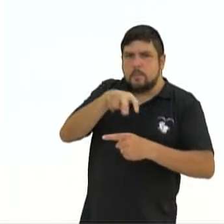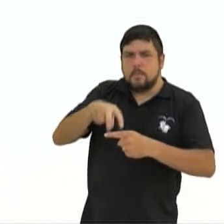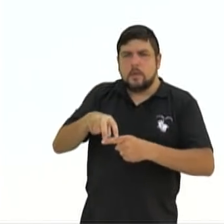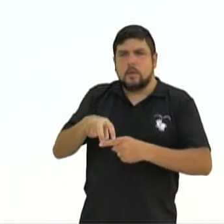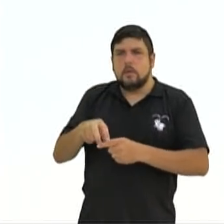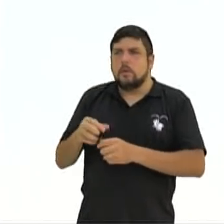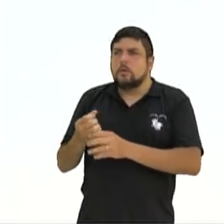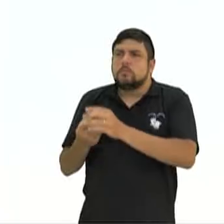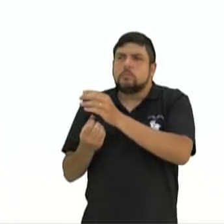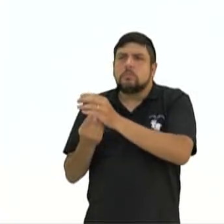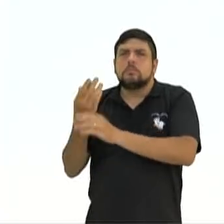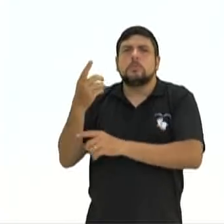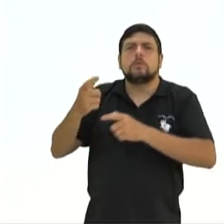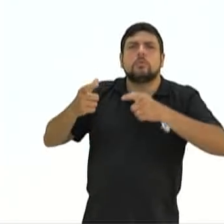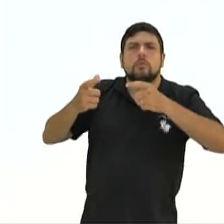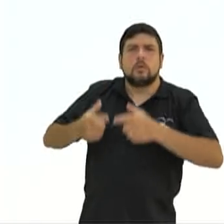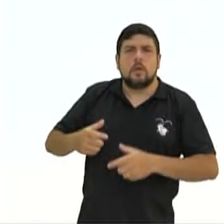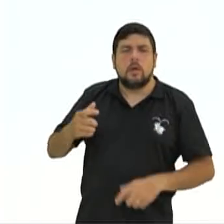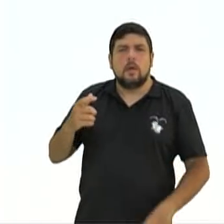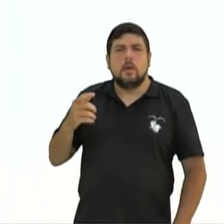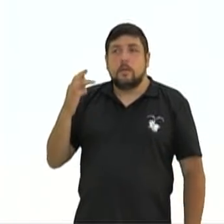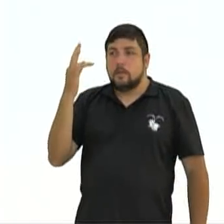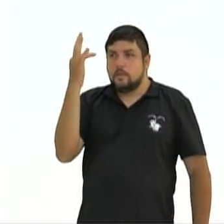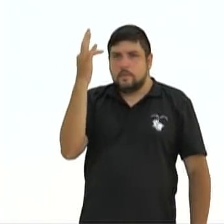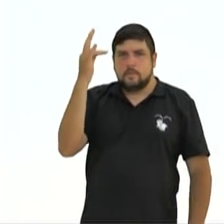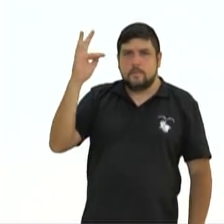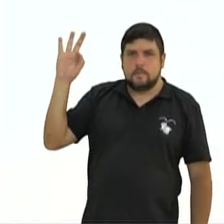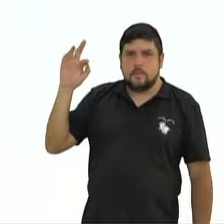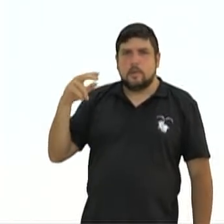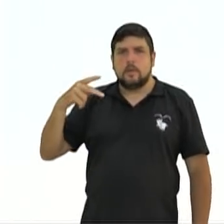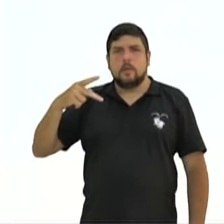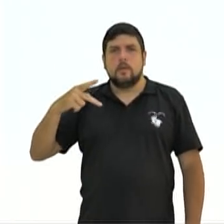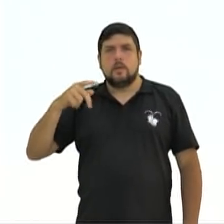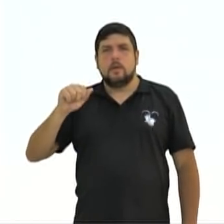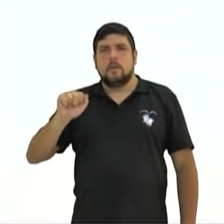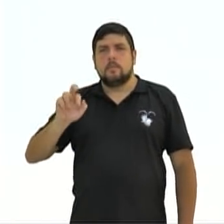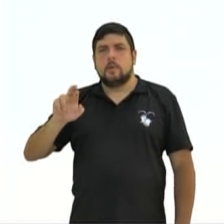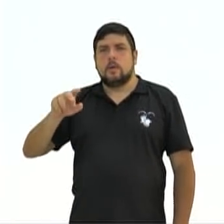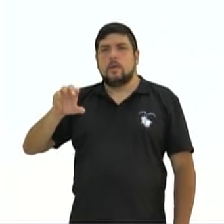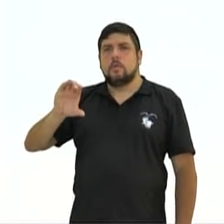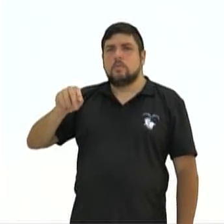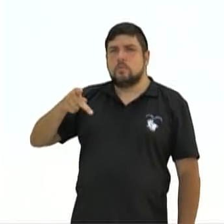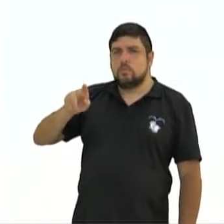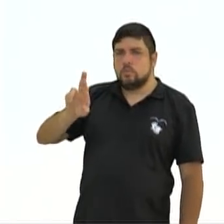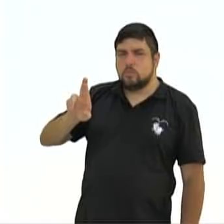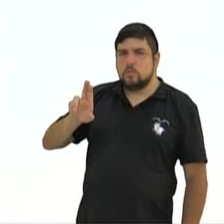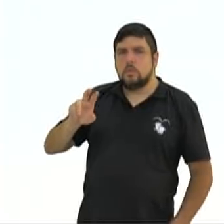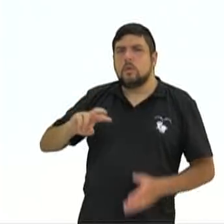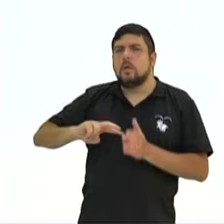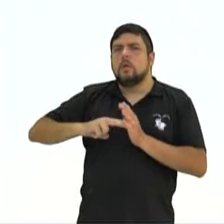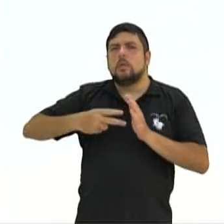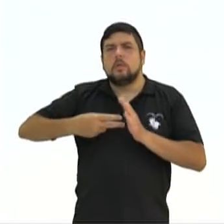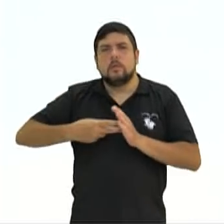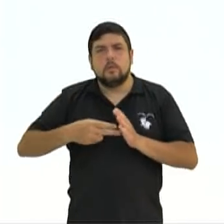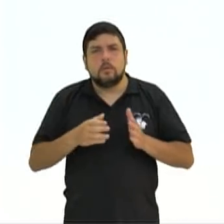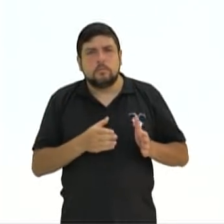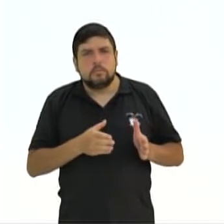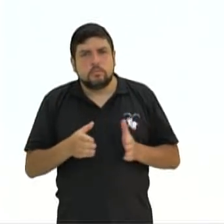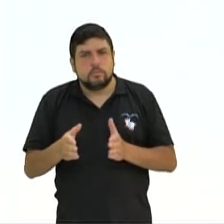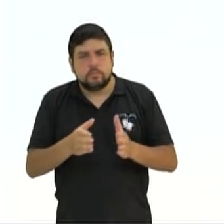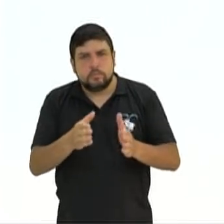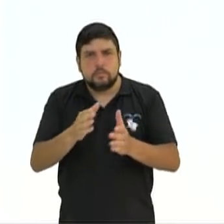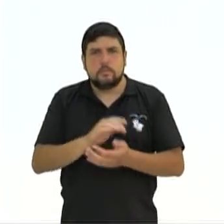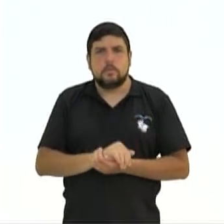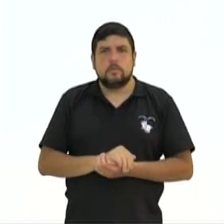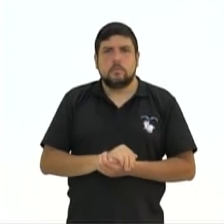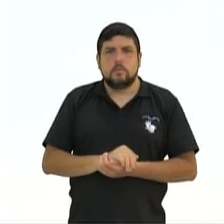no termo em francês, parcours, que significa percurso, inspirado no